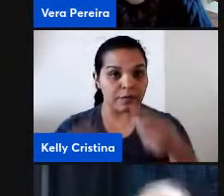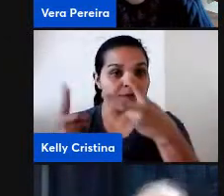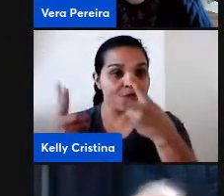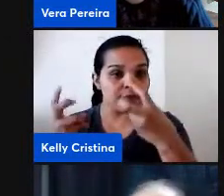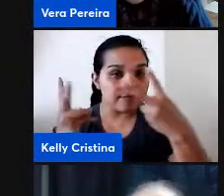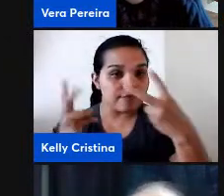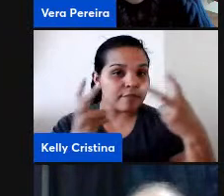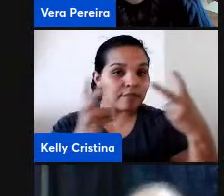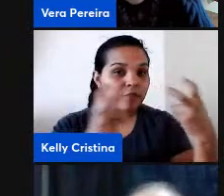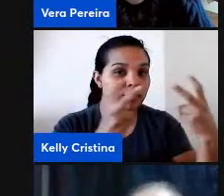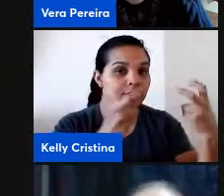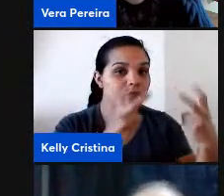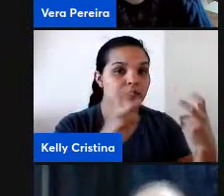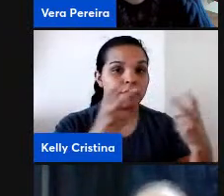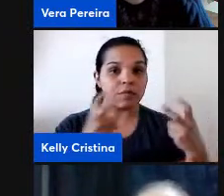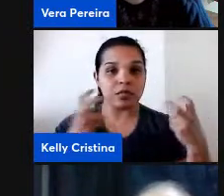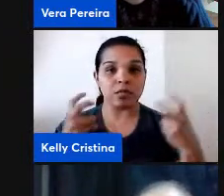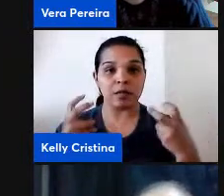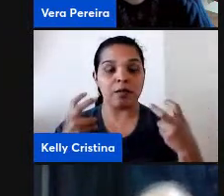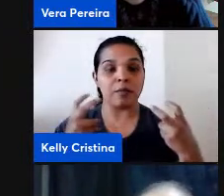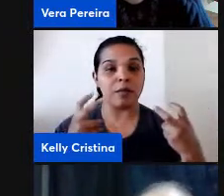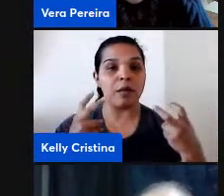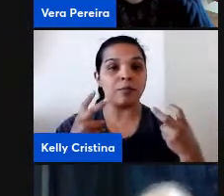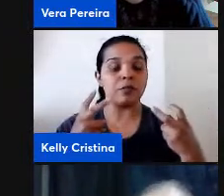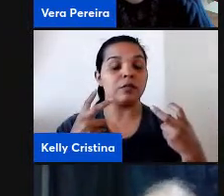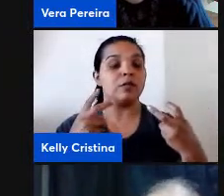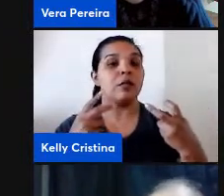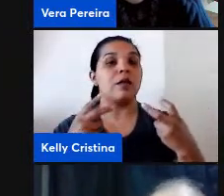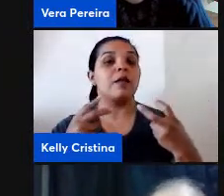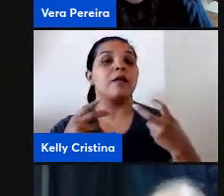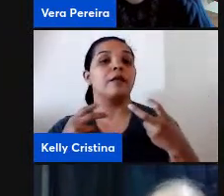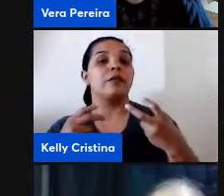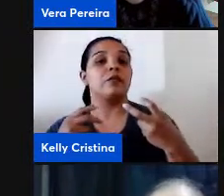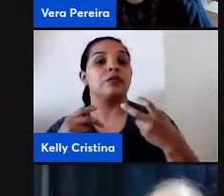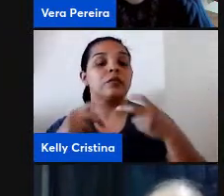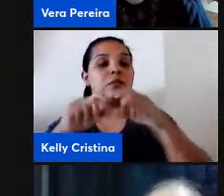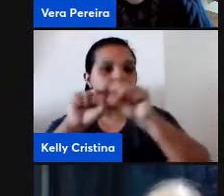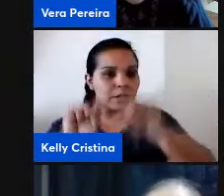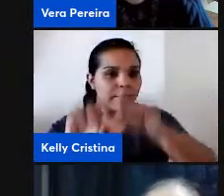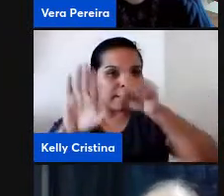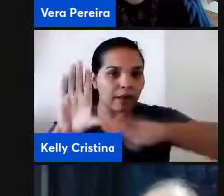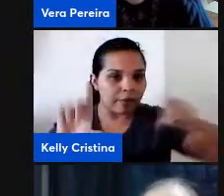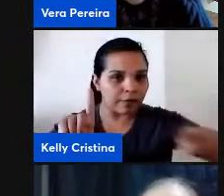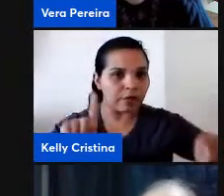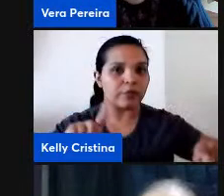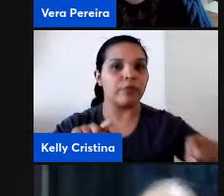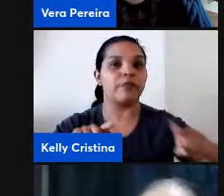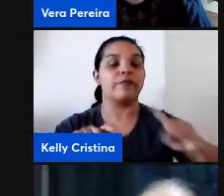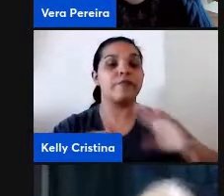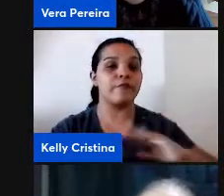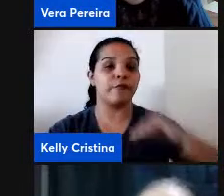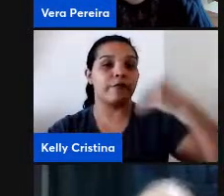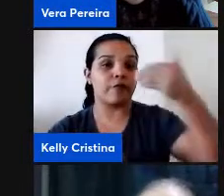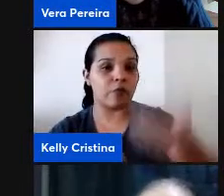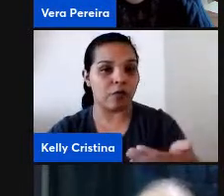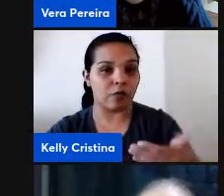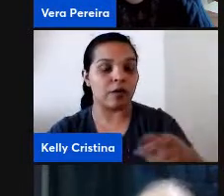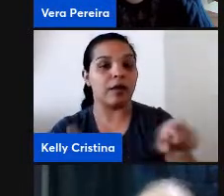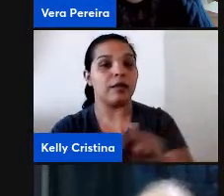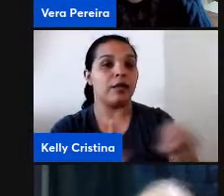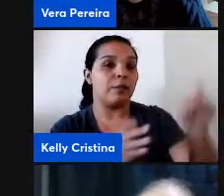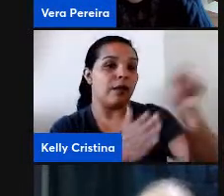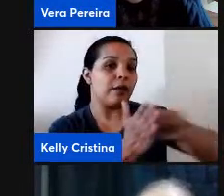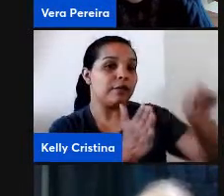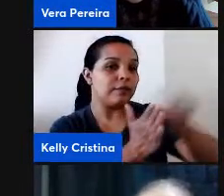percebemos sinais grafados fora de nós. A escrita,